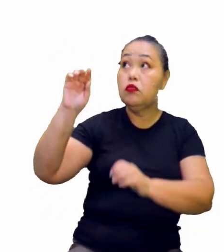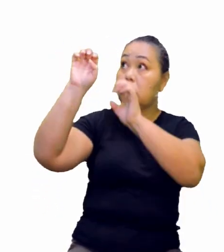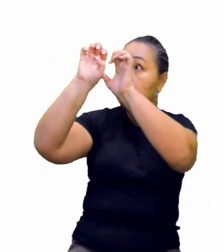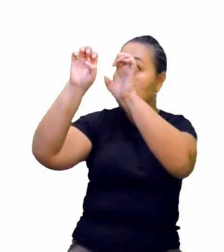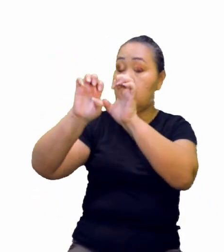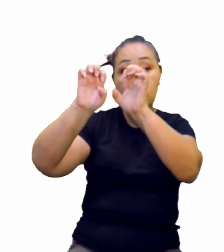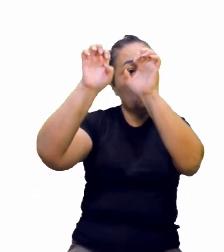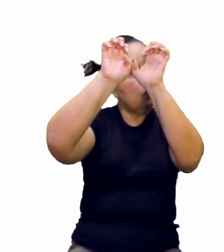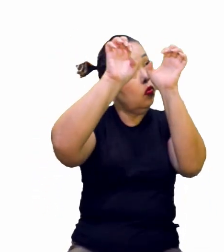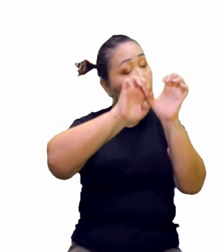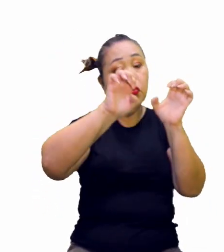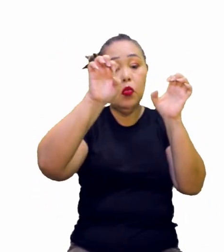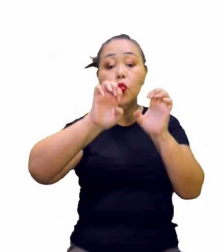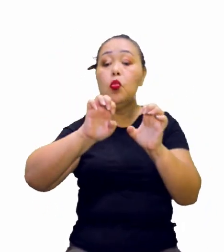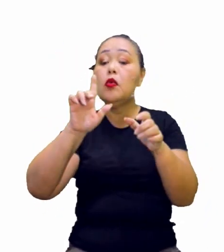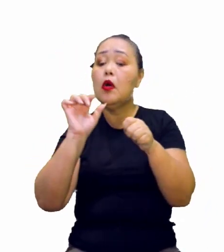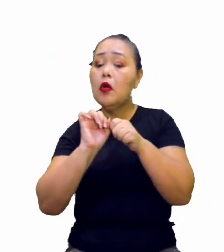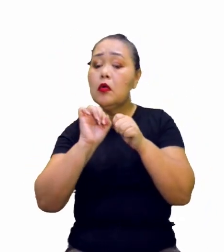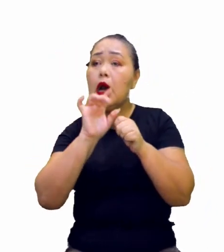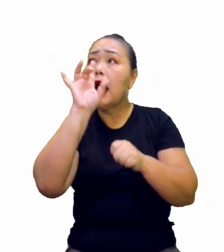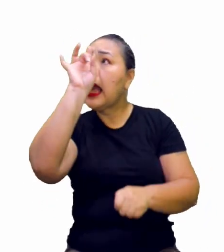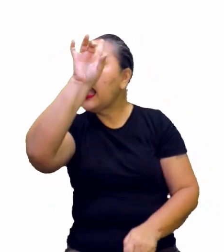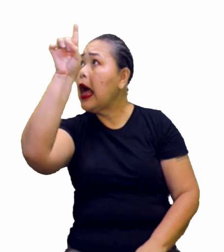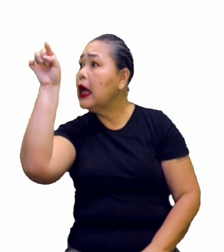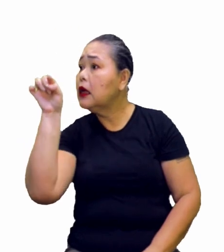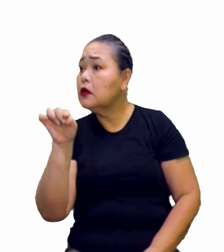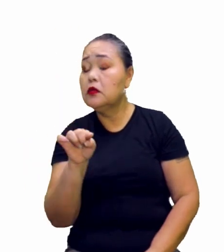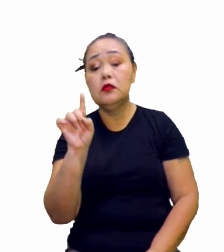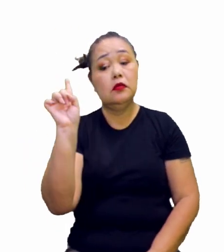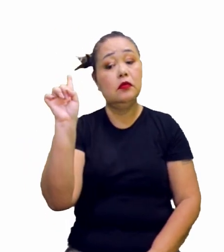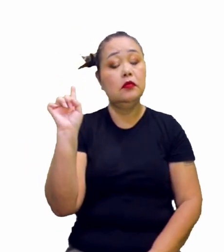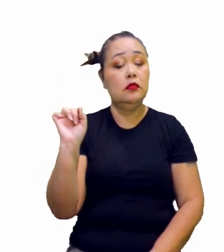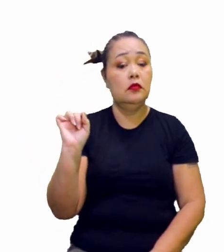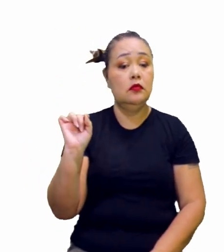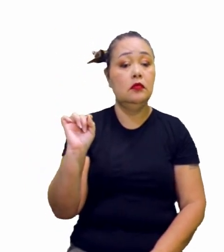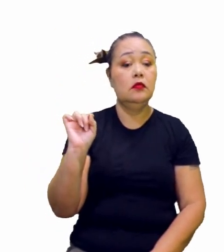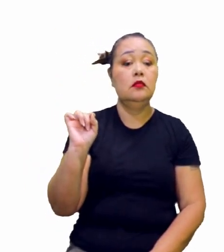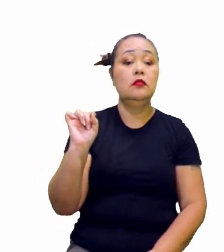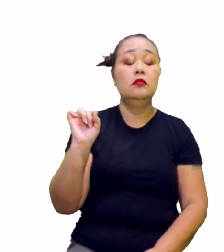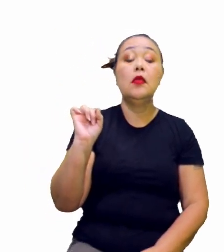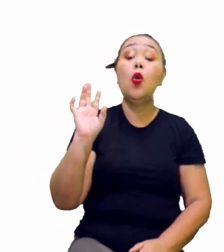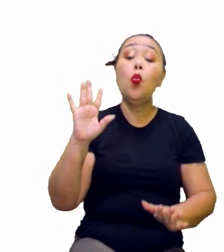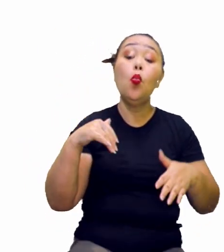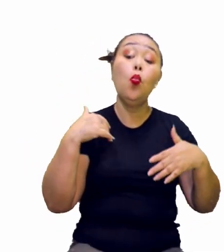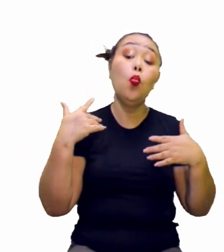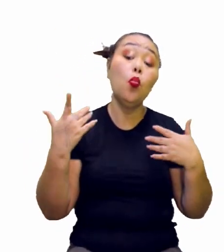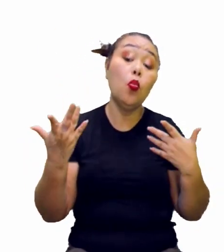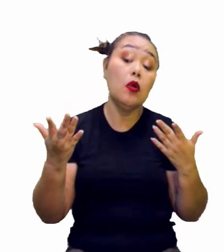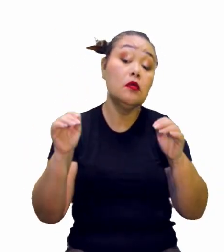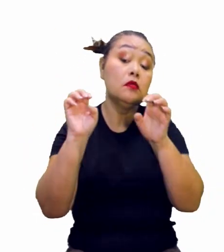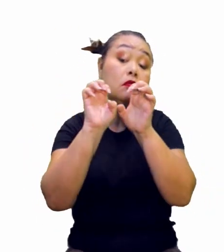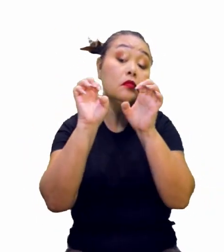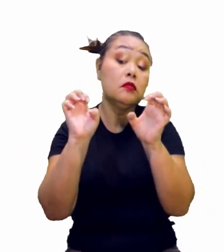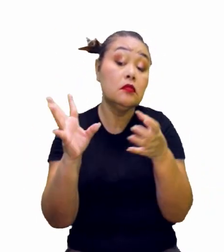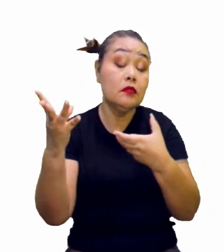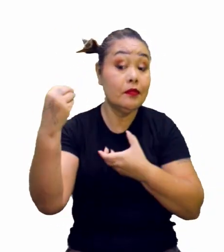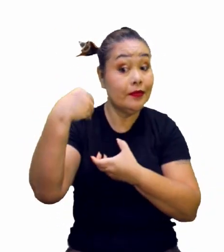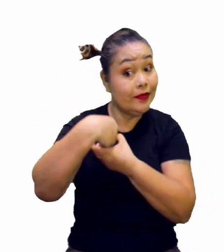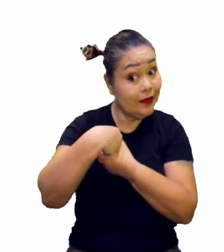estrutura que define muito bem cada um deles. Mas, professor, quais são as estruturas